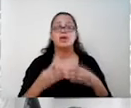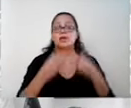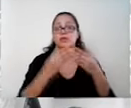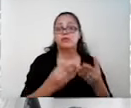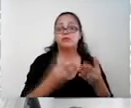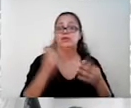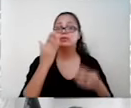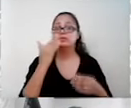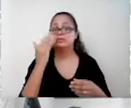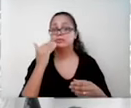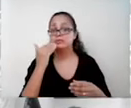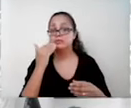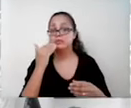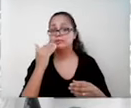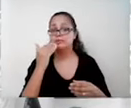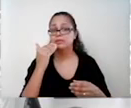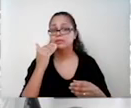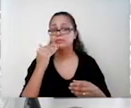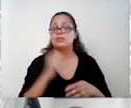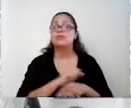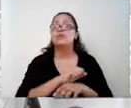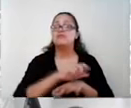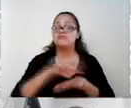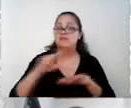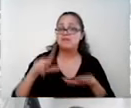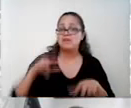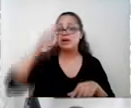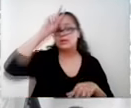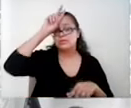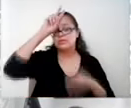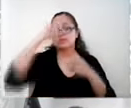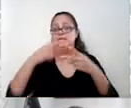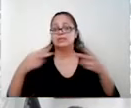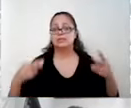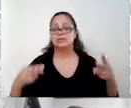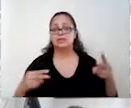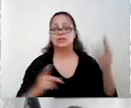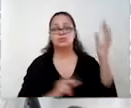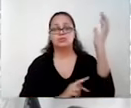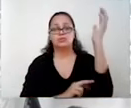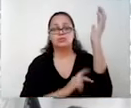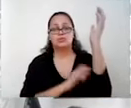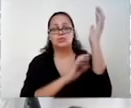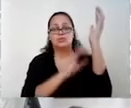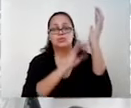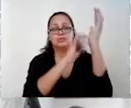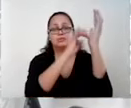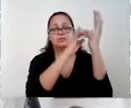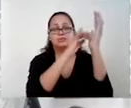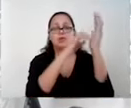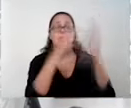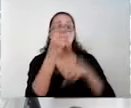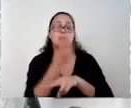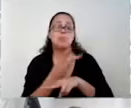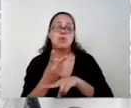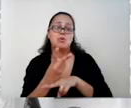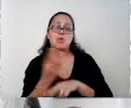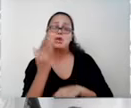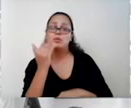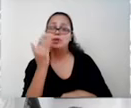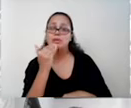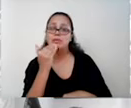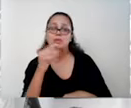dessas copas. Muitos insetos escalaram essas árvores em busca desses alimentos. Outros insetos